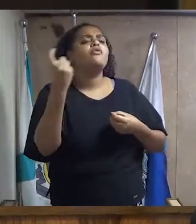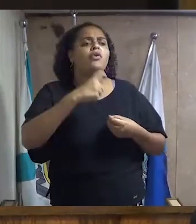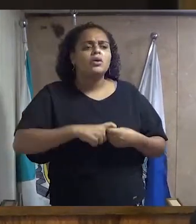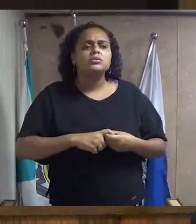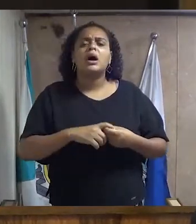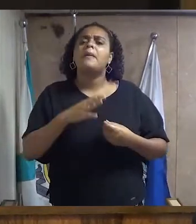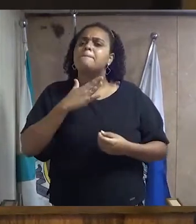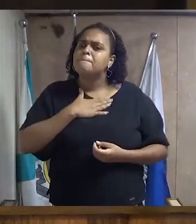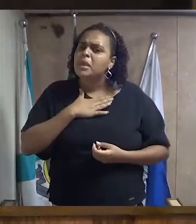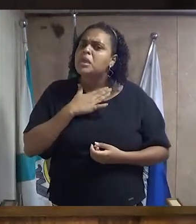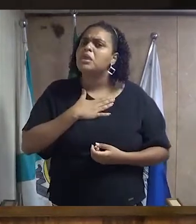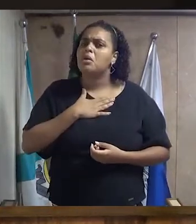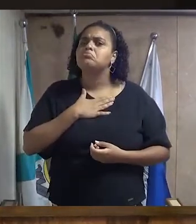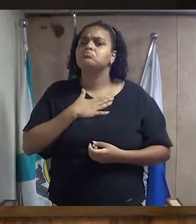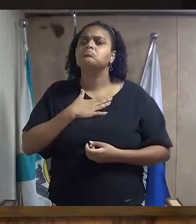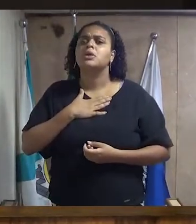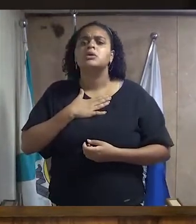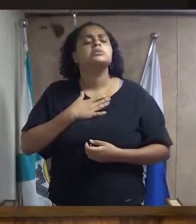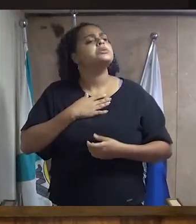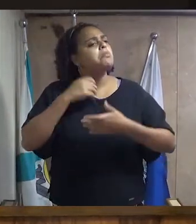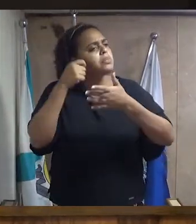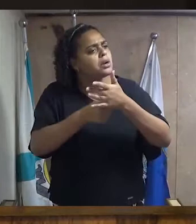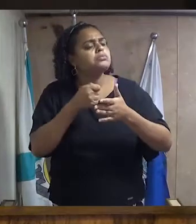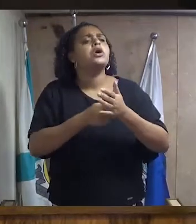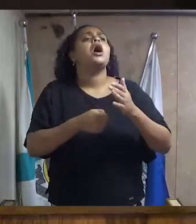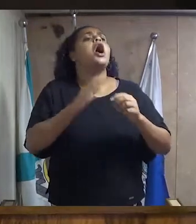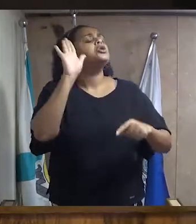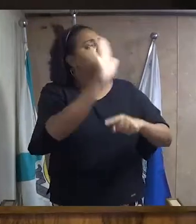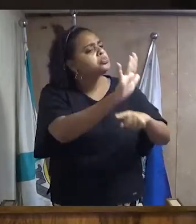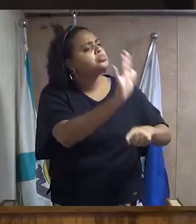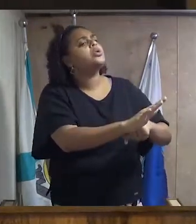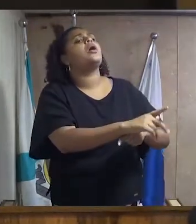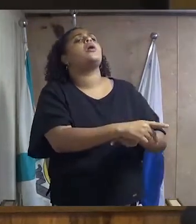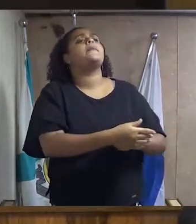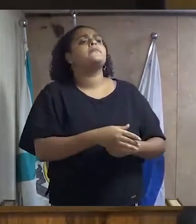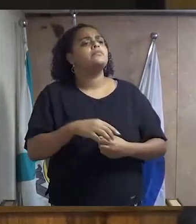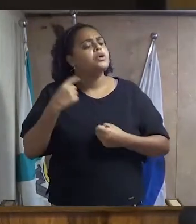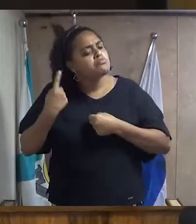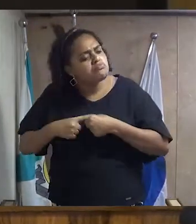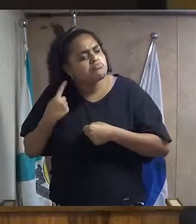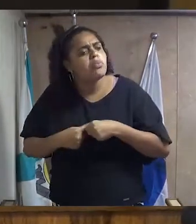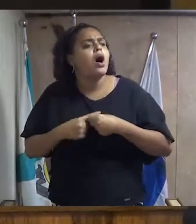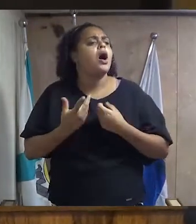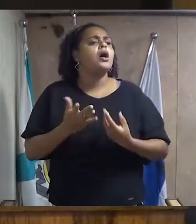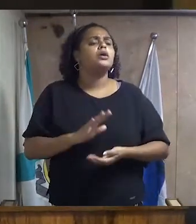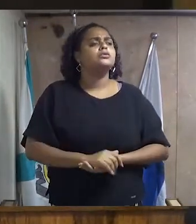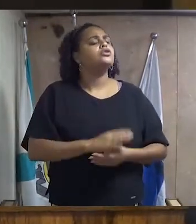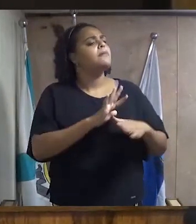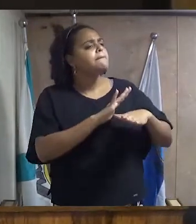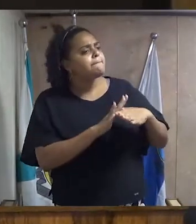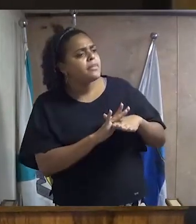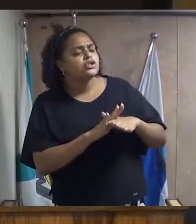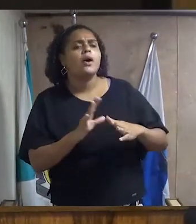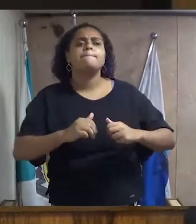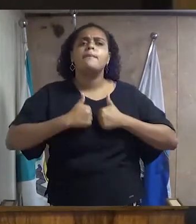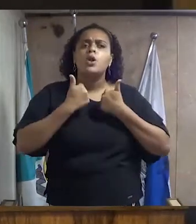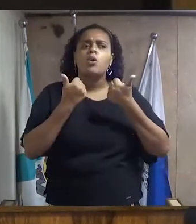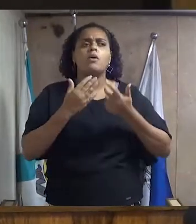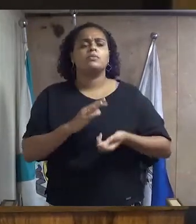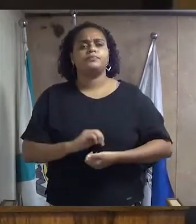minha atitude vai estar sempre guerreando em prol da cidade, em prol do meu município, em prol do aluno de Caxias melhor. E